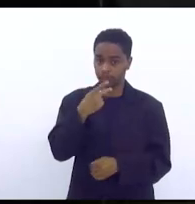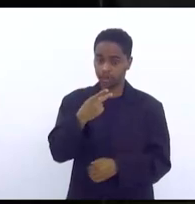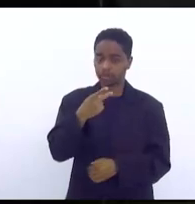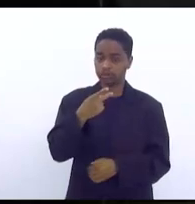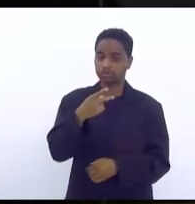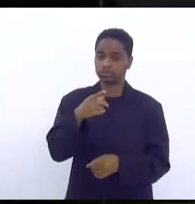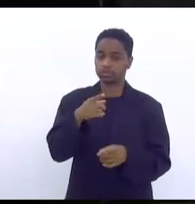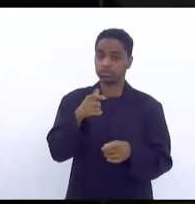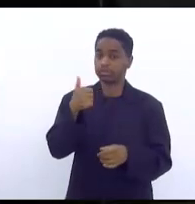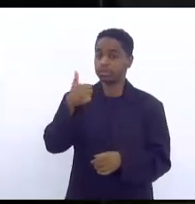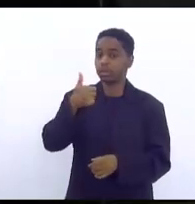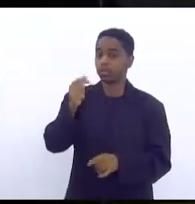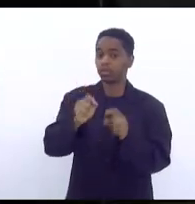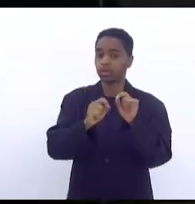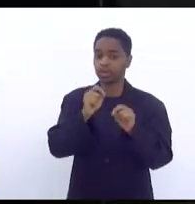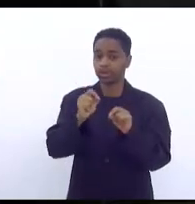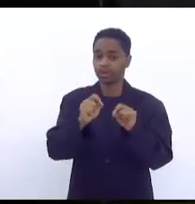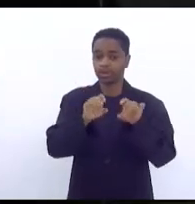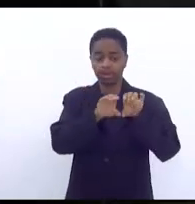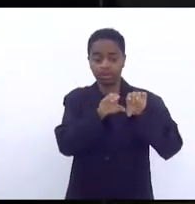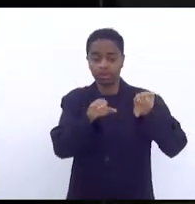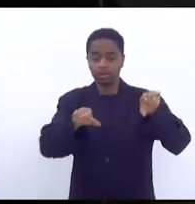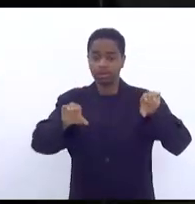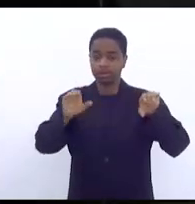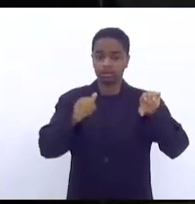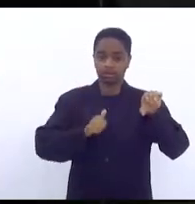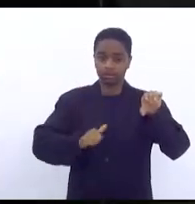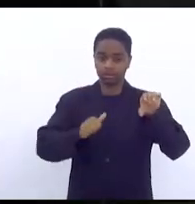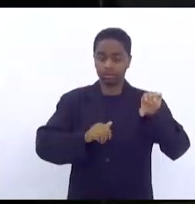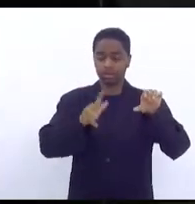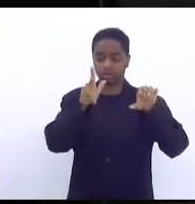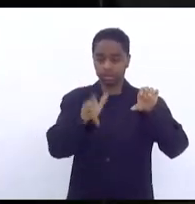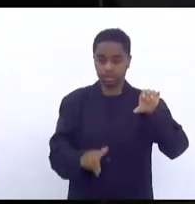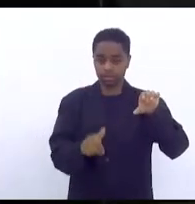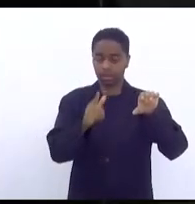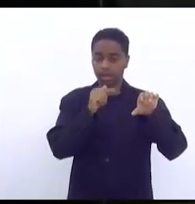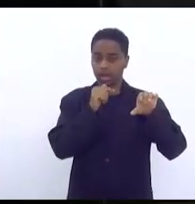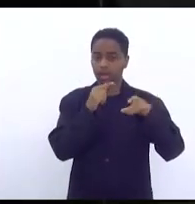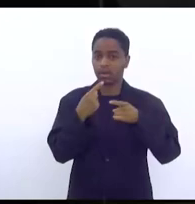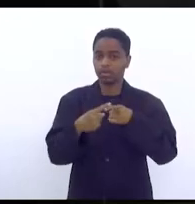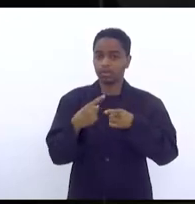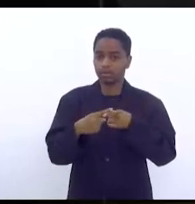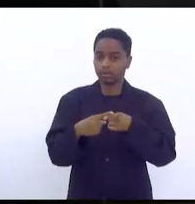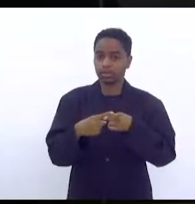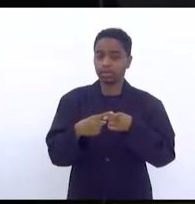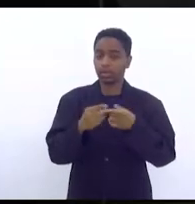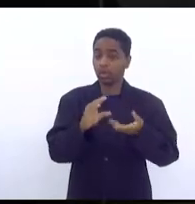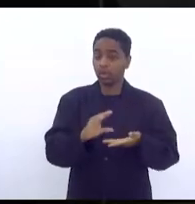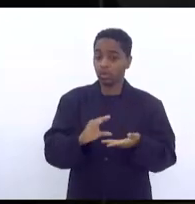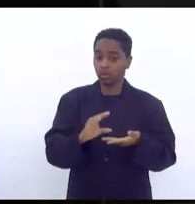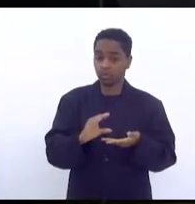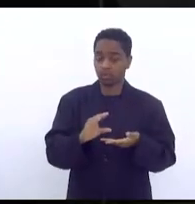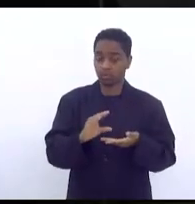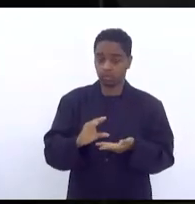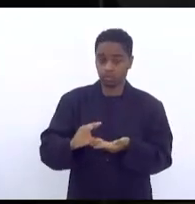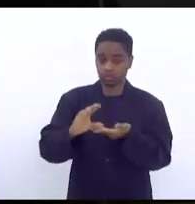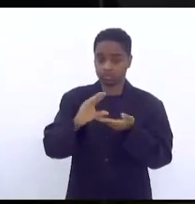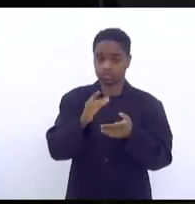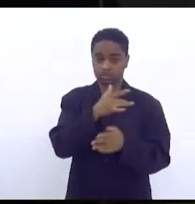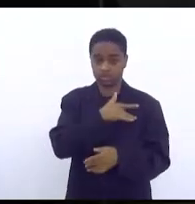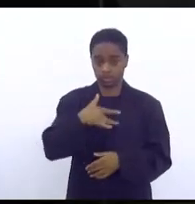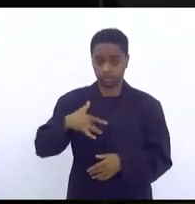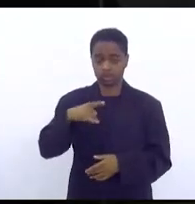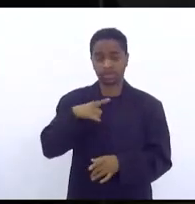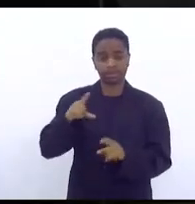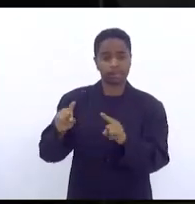primeiro lugar O saneamento para se ter como conselho de saúde e reclamações no